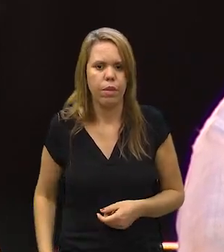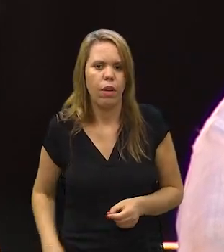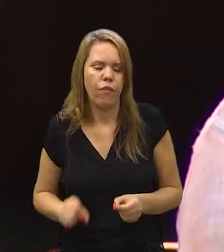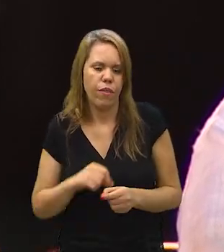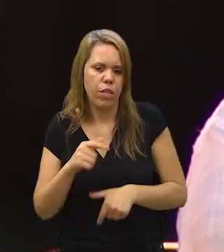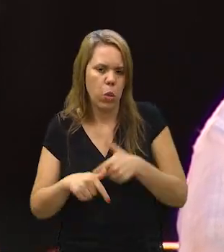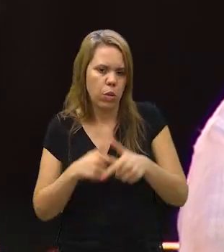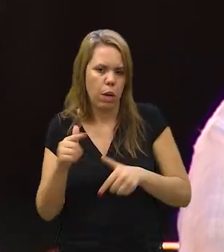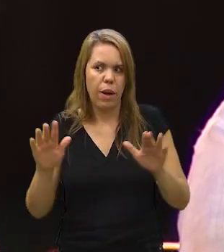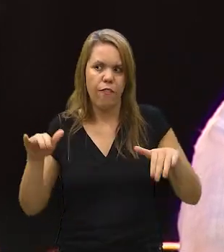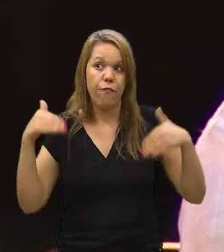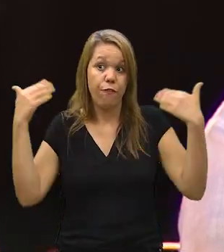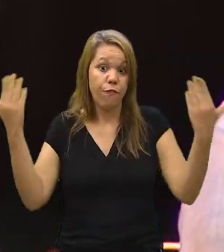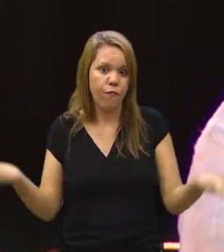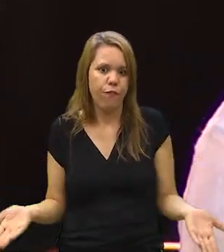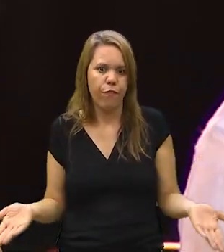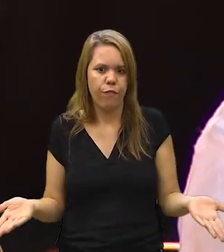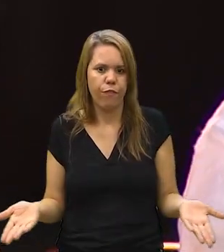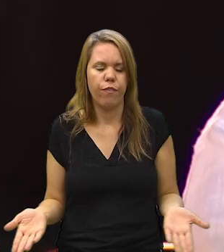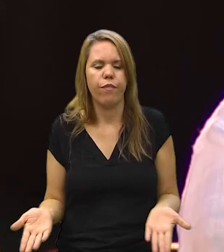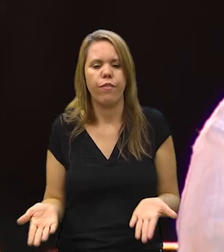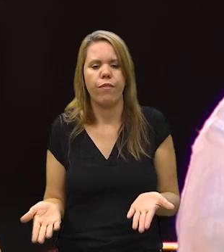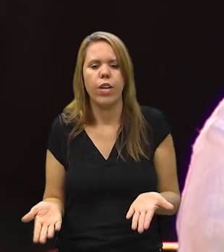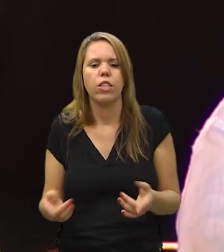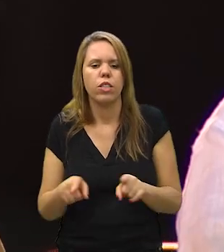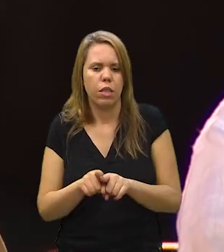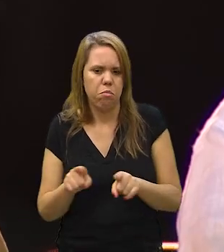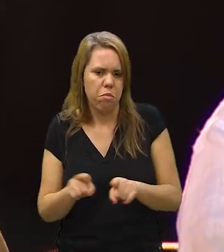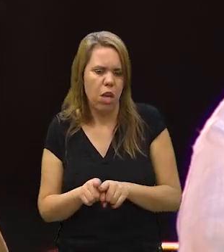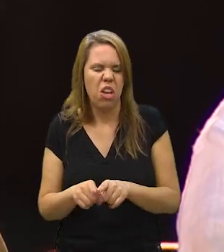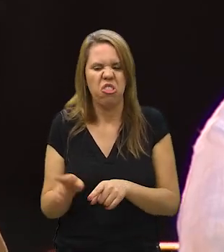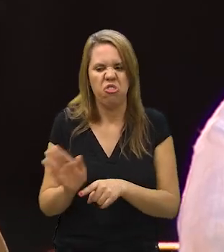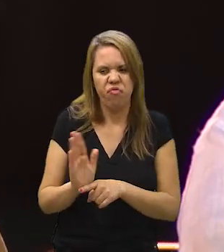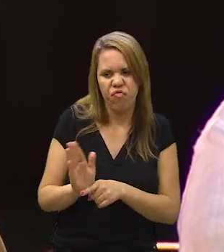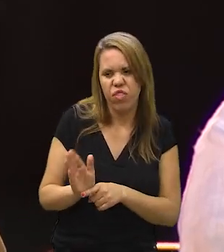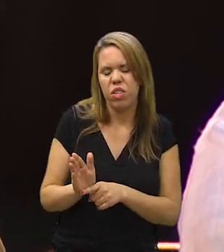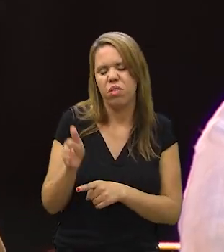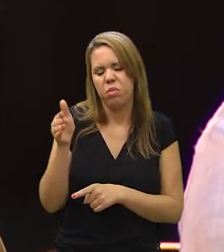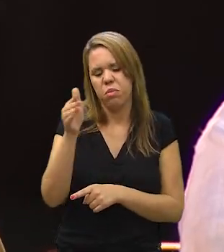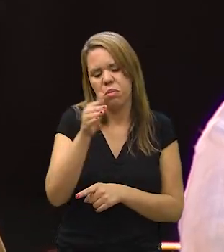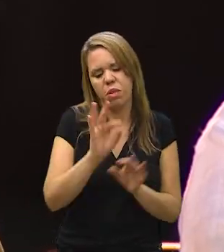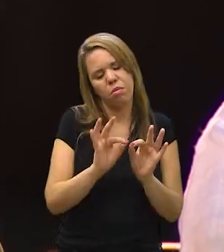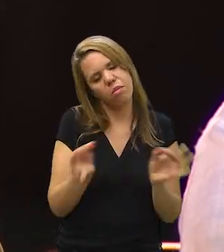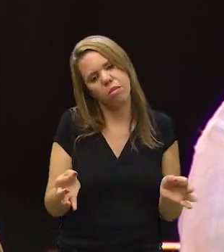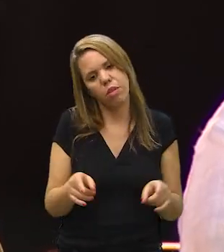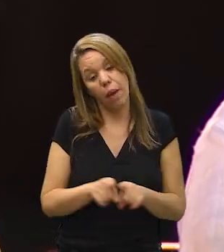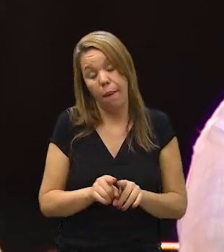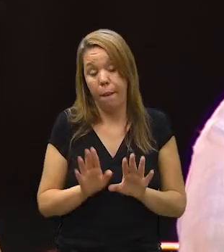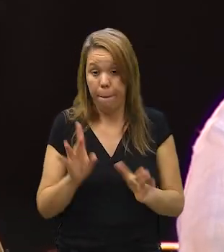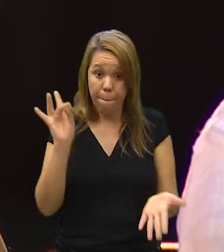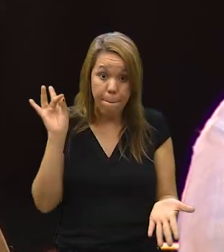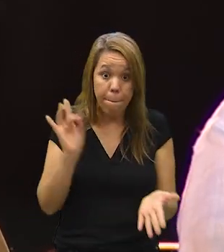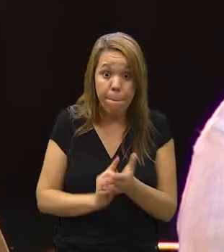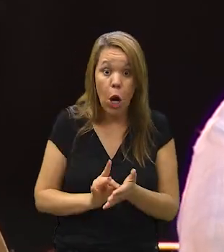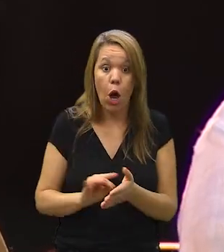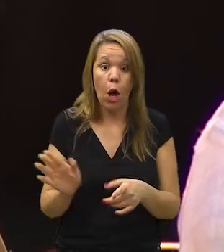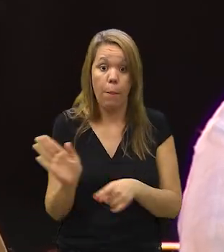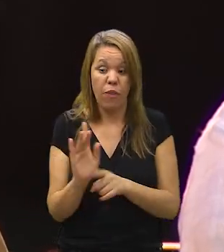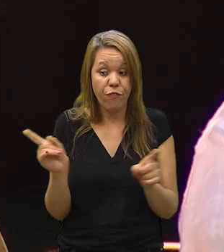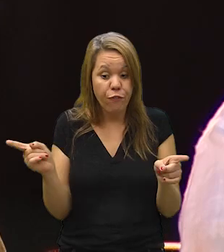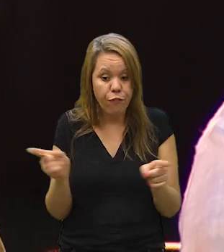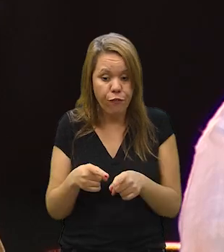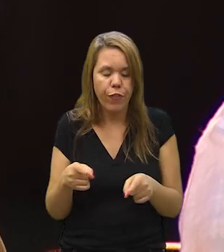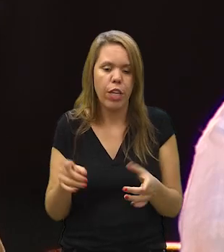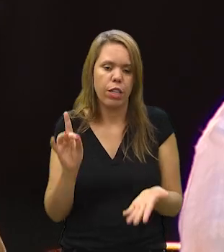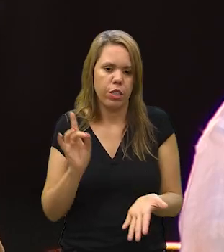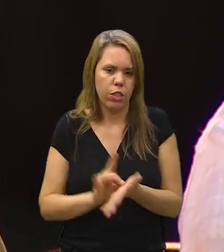alguns trabalhos por fora de videoclipes, mas, assim, curta mesmo, o que eu